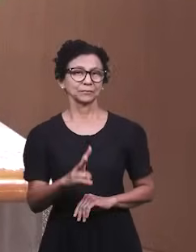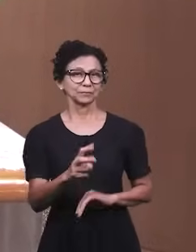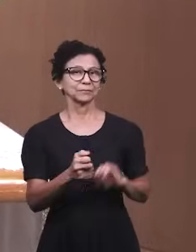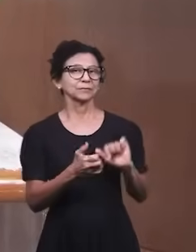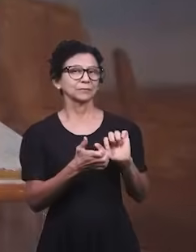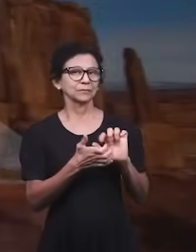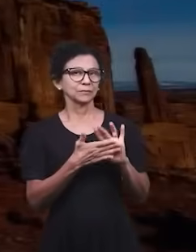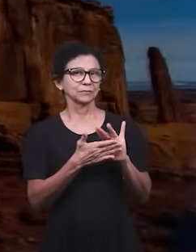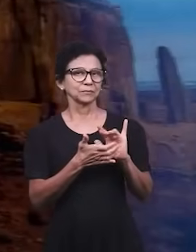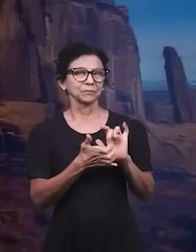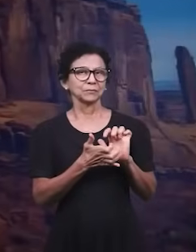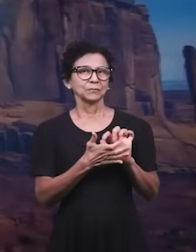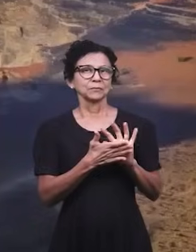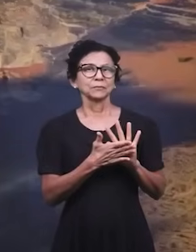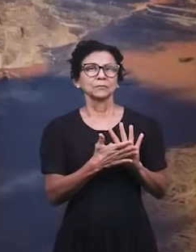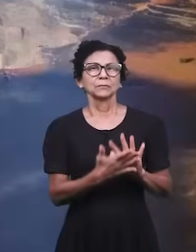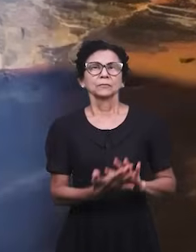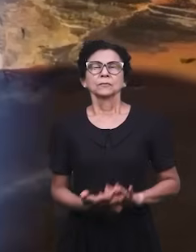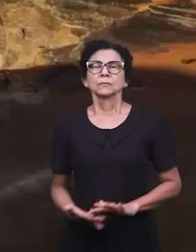louvor.